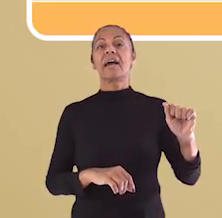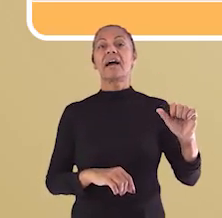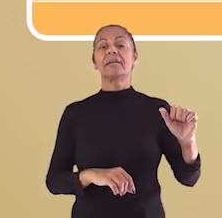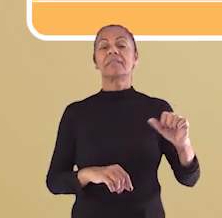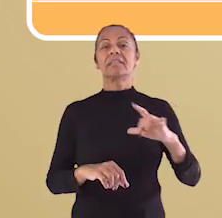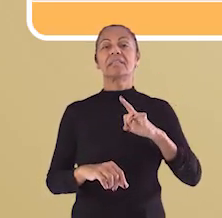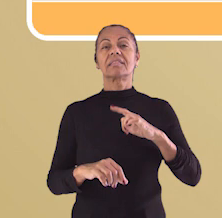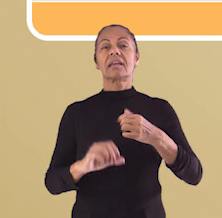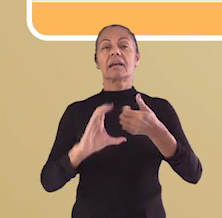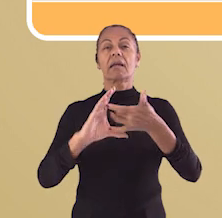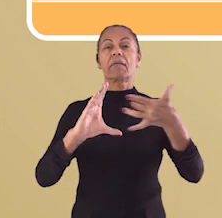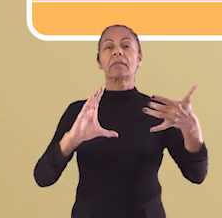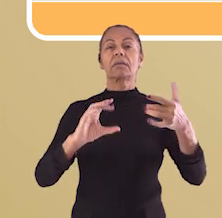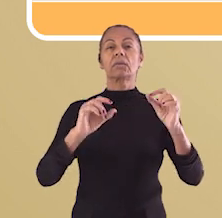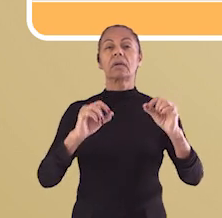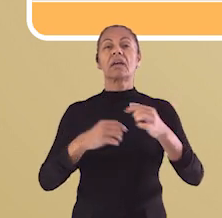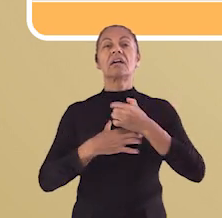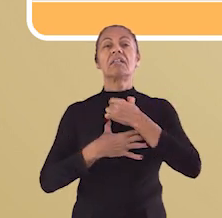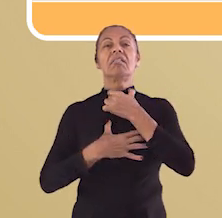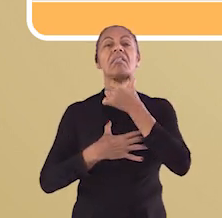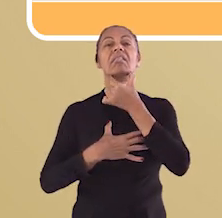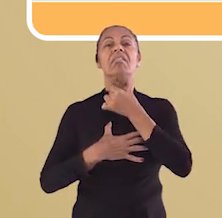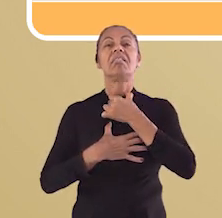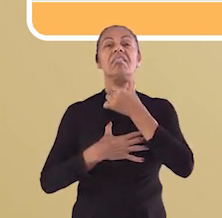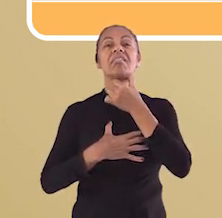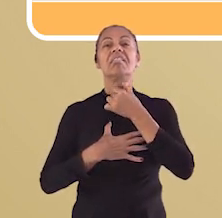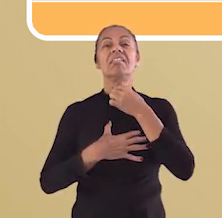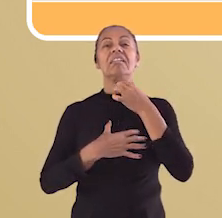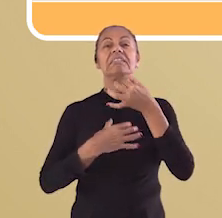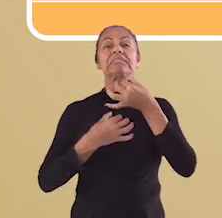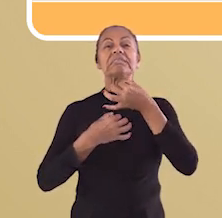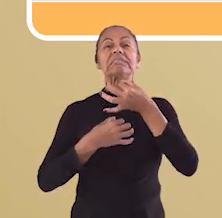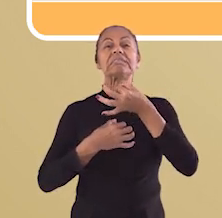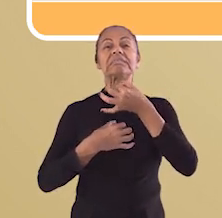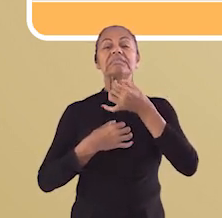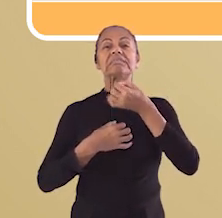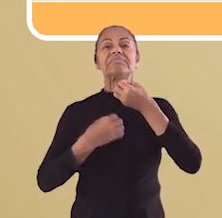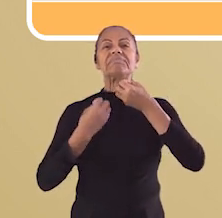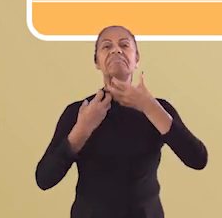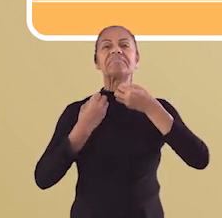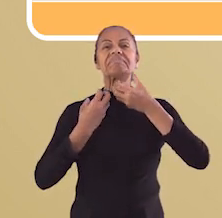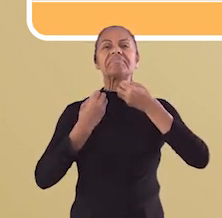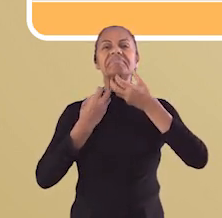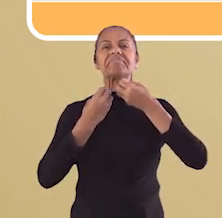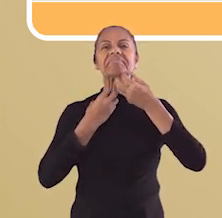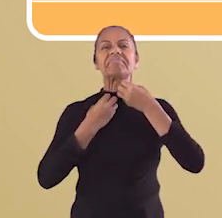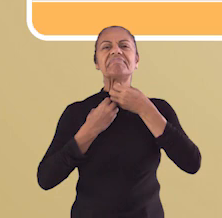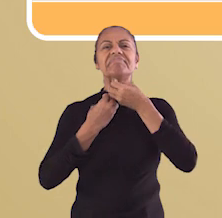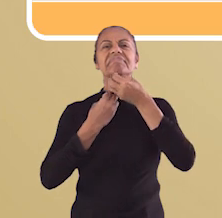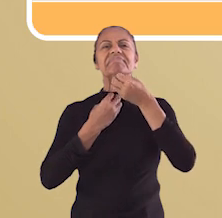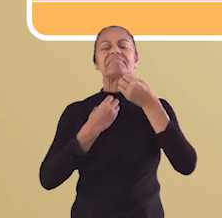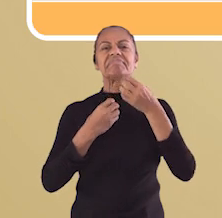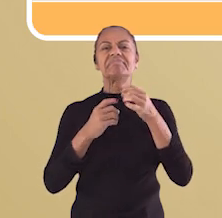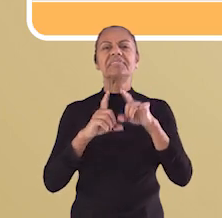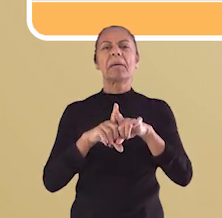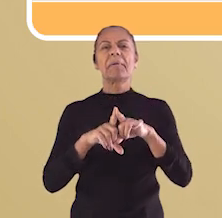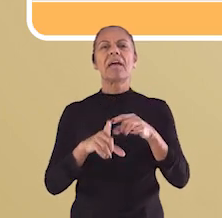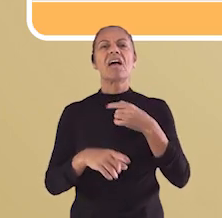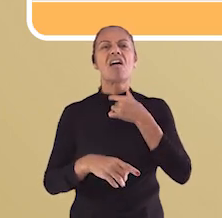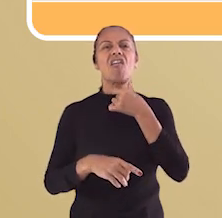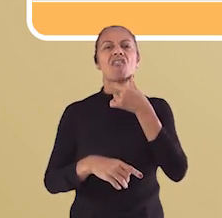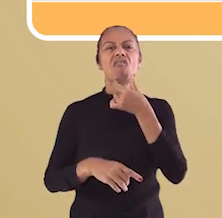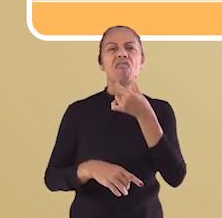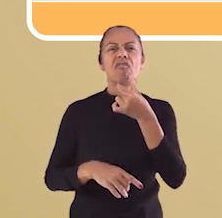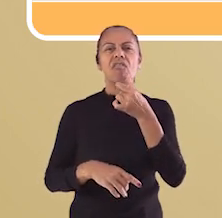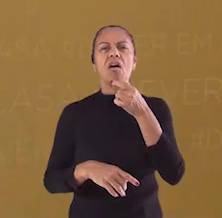traz algumas características como irritação constante na garganta, né? Elas estão roucas constantemente, devido aos ferimentos que são